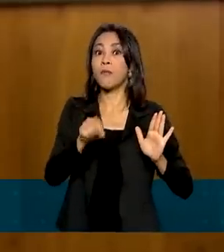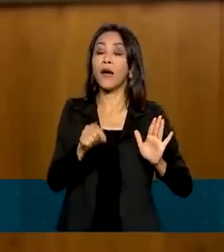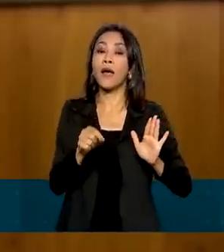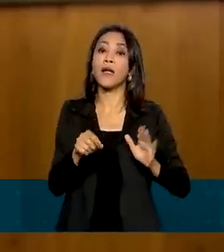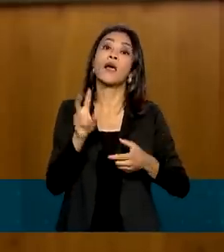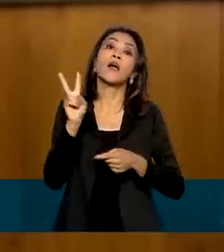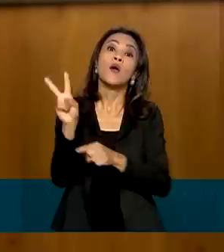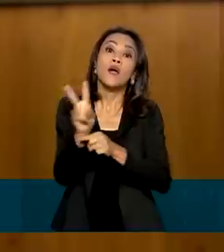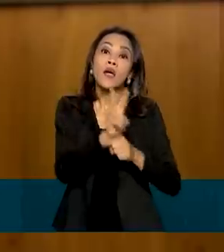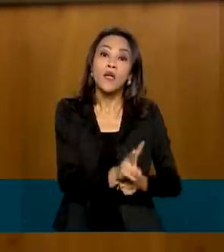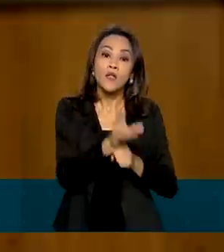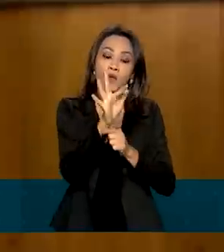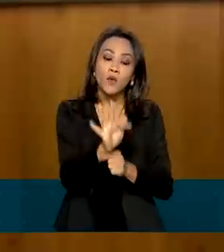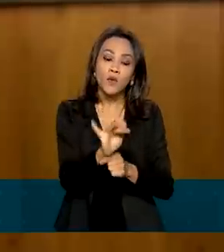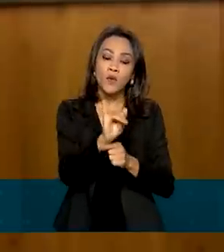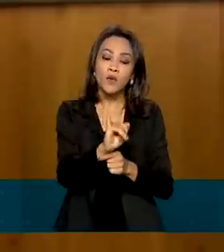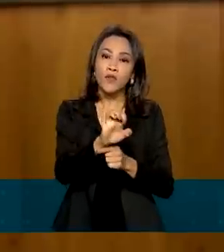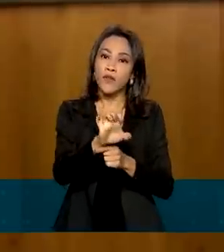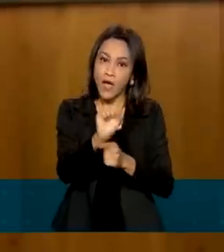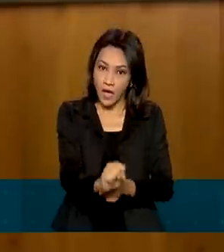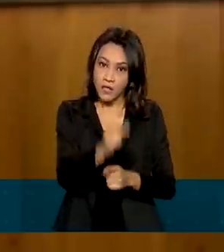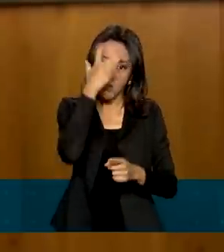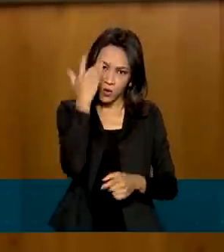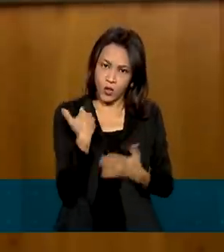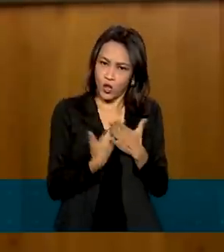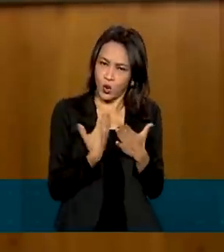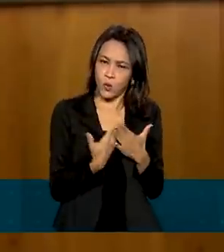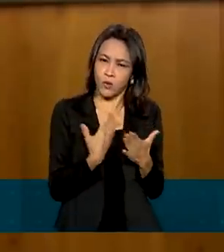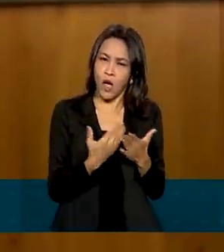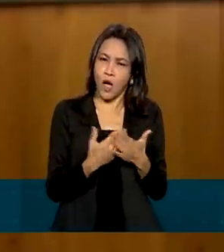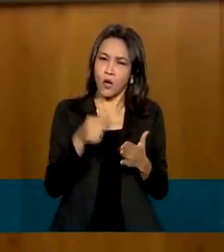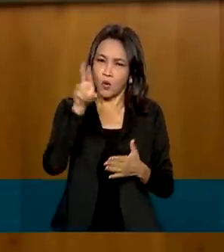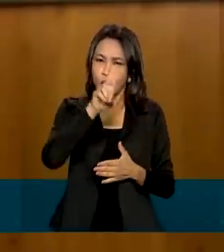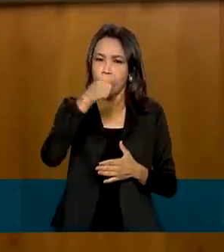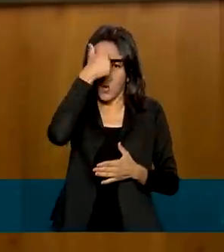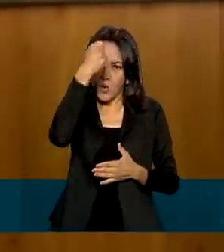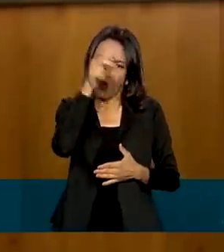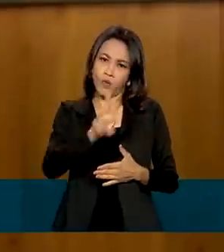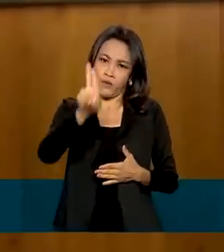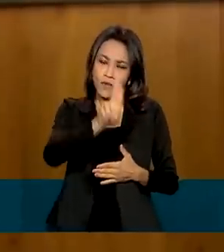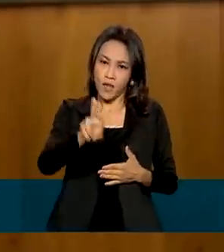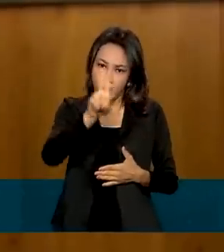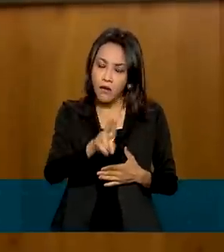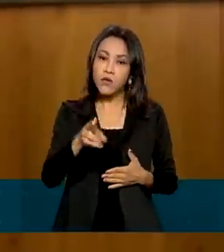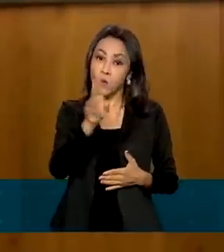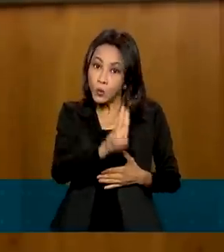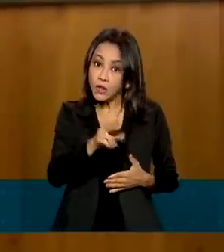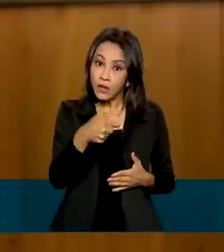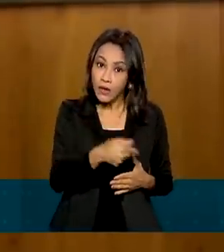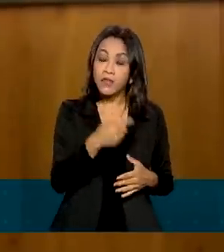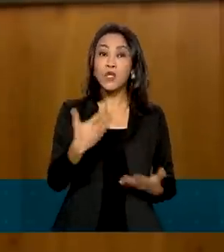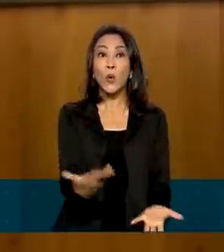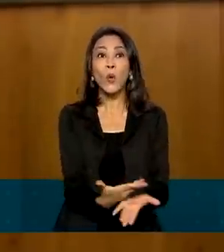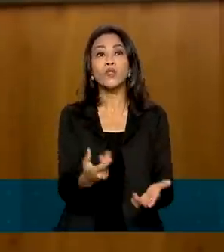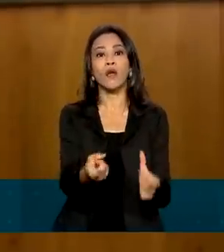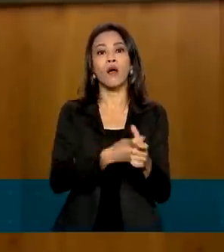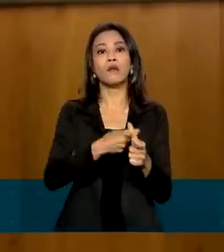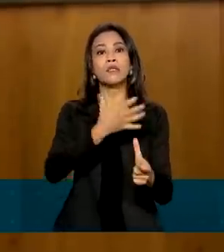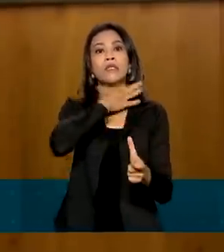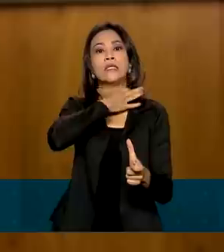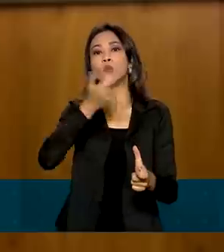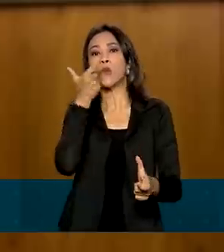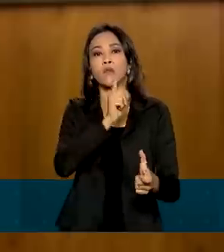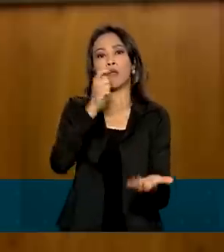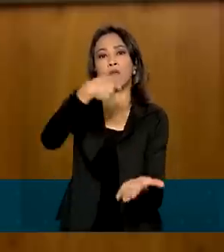FIES. Estudantes que concluíram o ensino superior com esse financiamento e hoje estão endividados, não dão conta